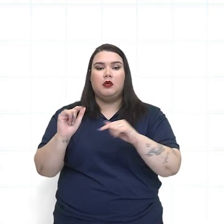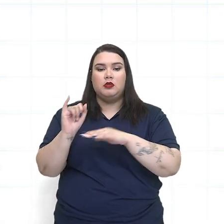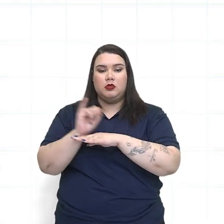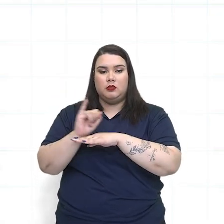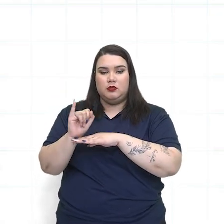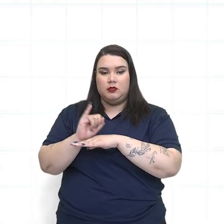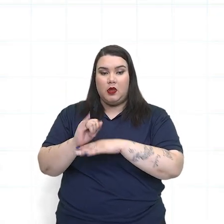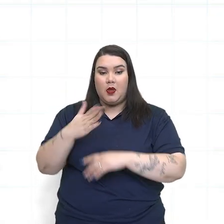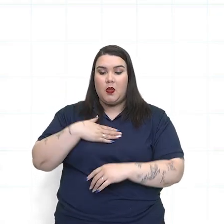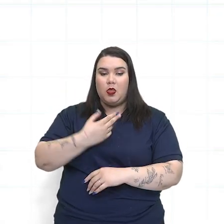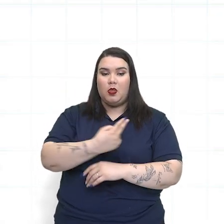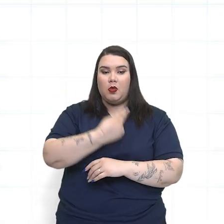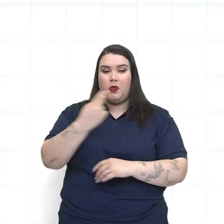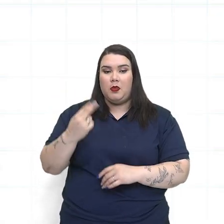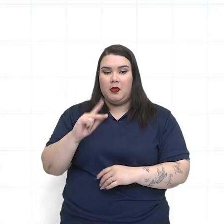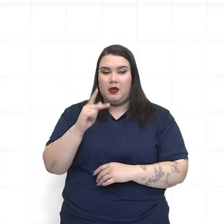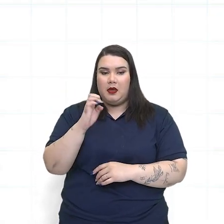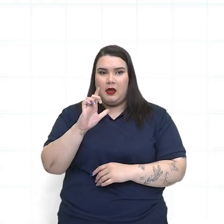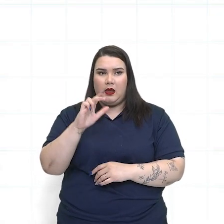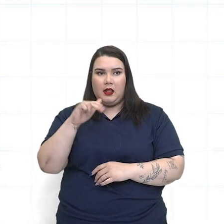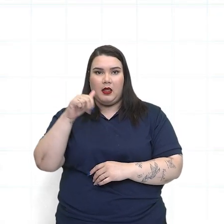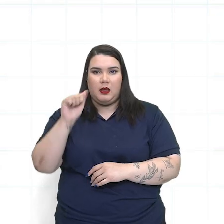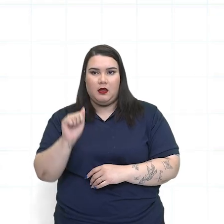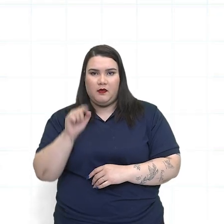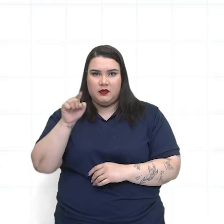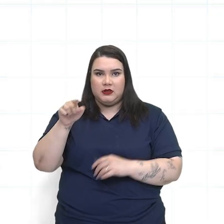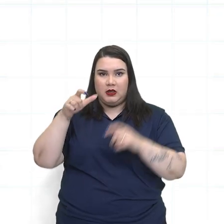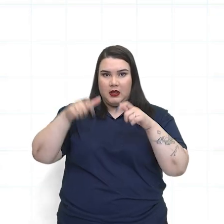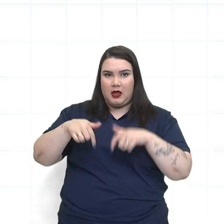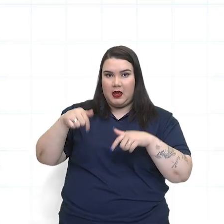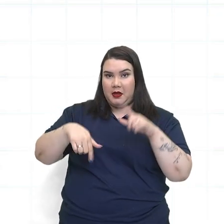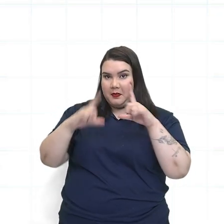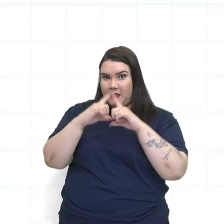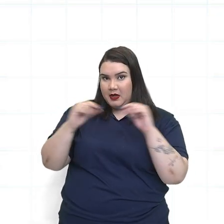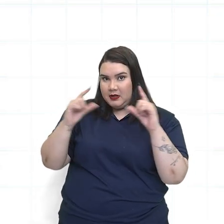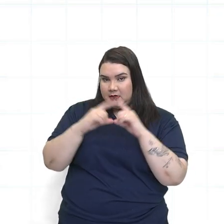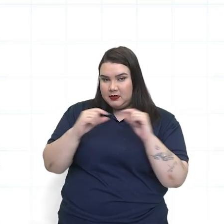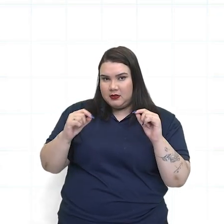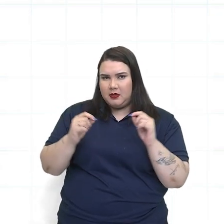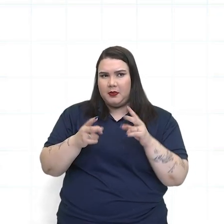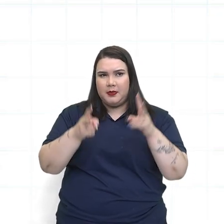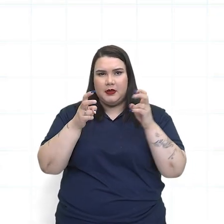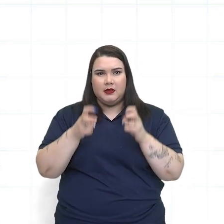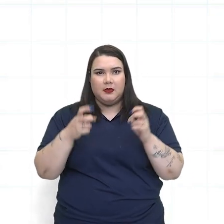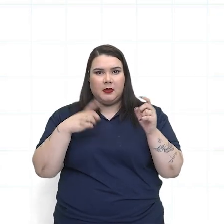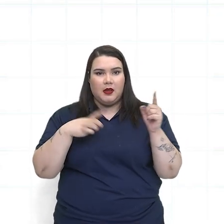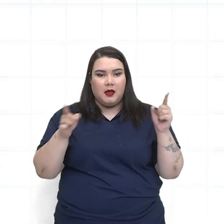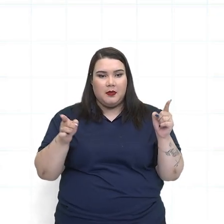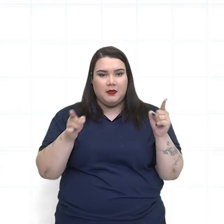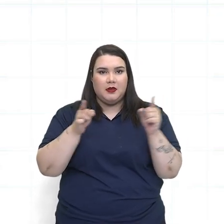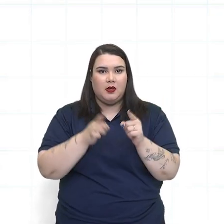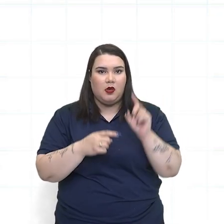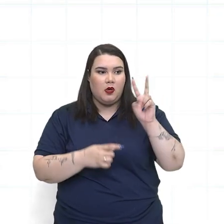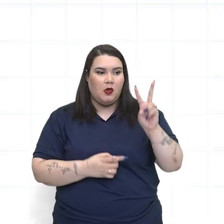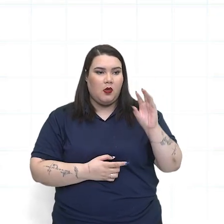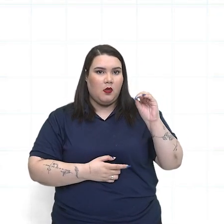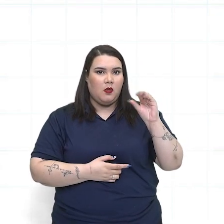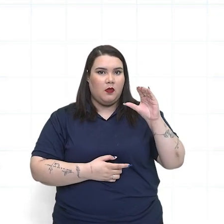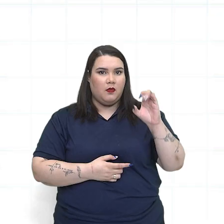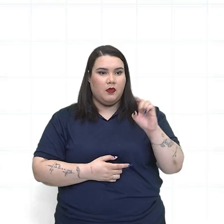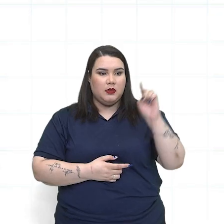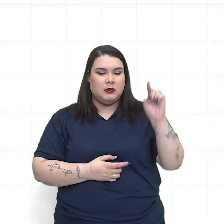fala. Ó. Aqui é a Helena, você está em Brasília? Observe que agora tem uma abreviação do pronome